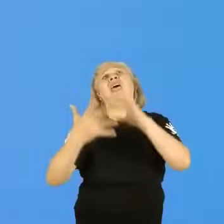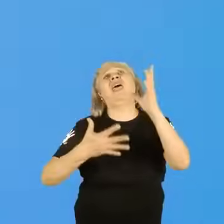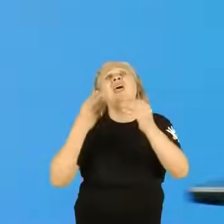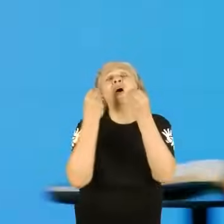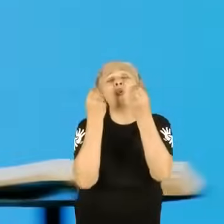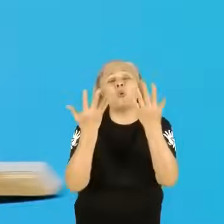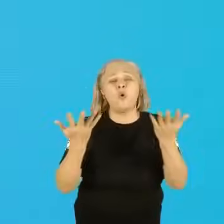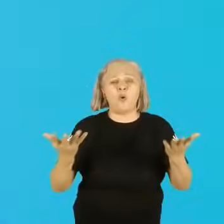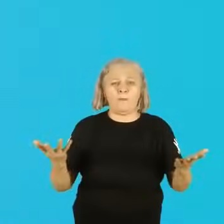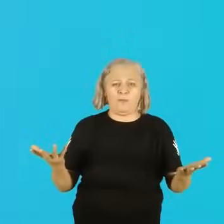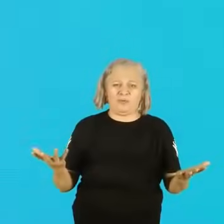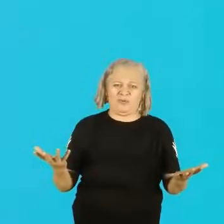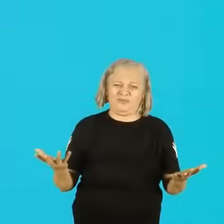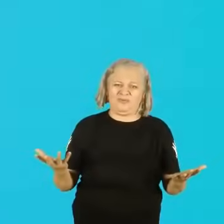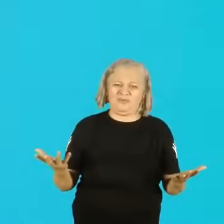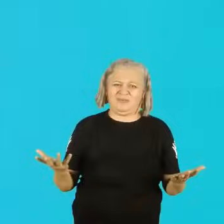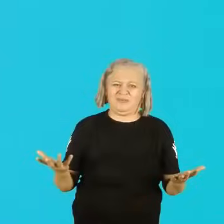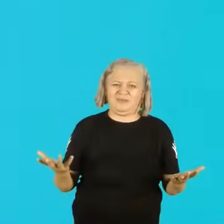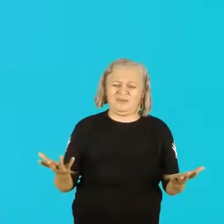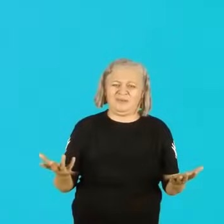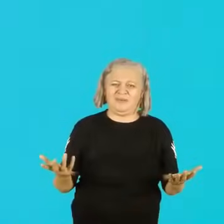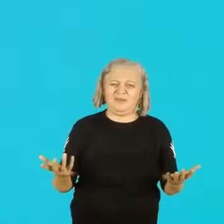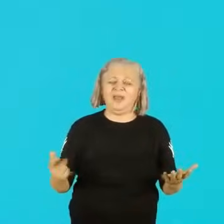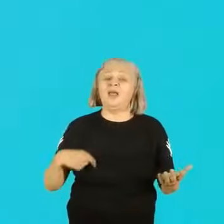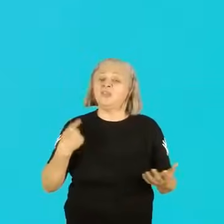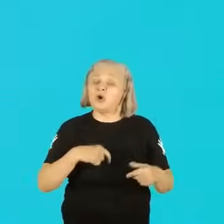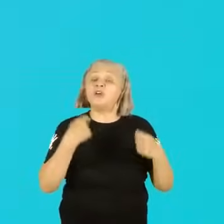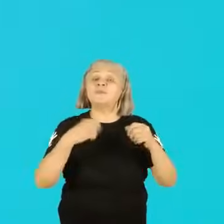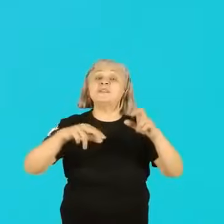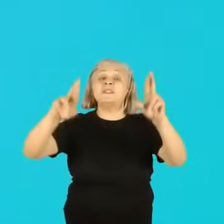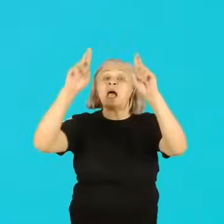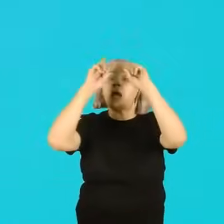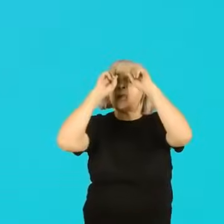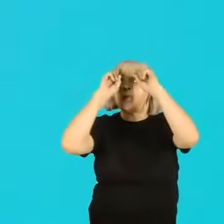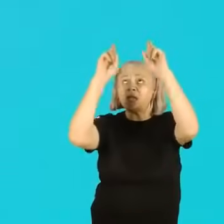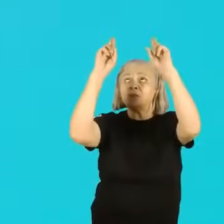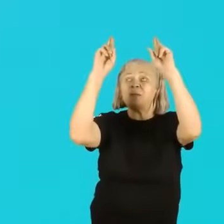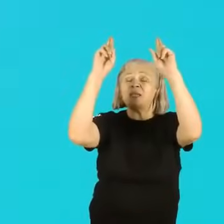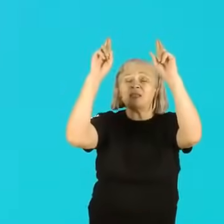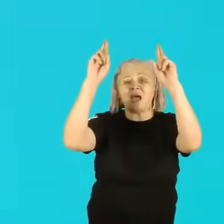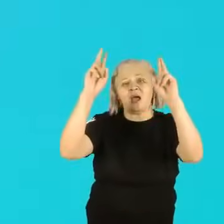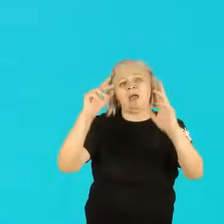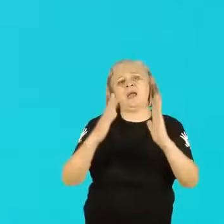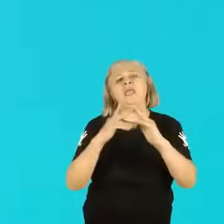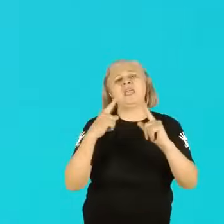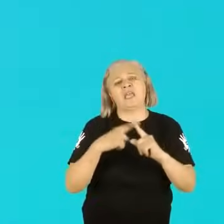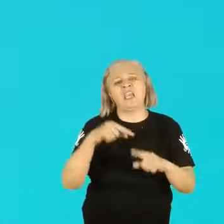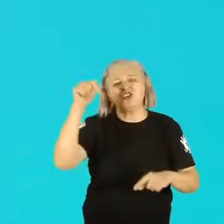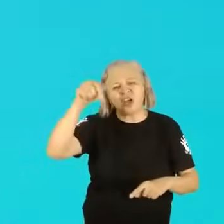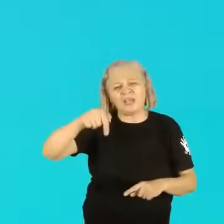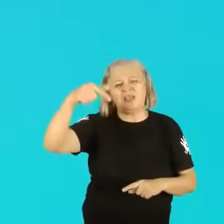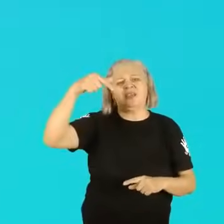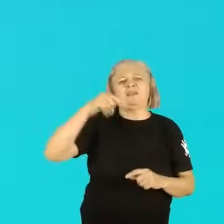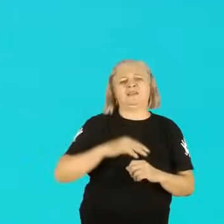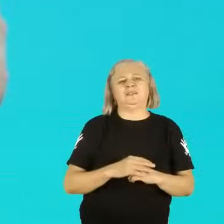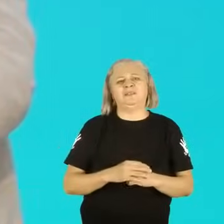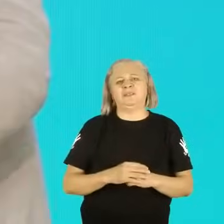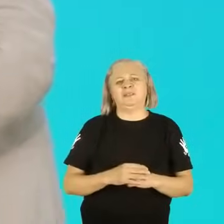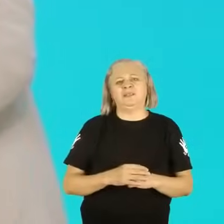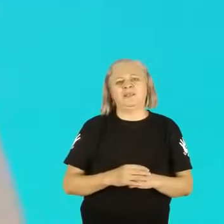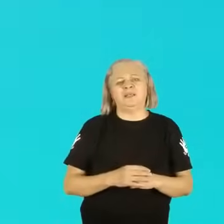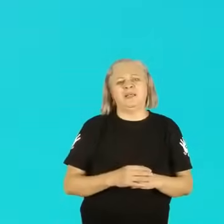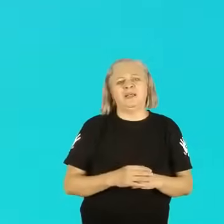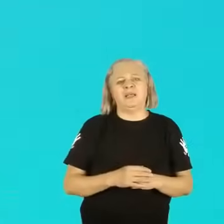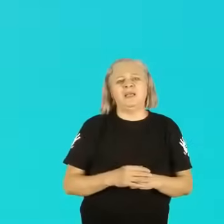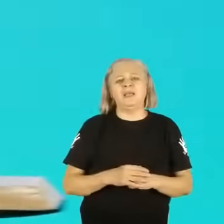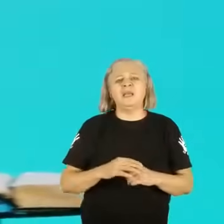Uma das coisas que eu tenho aprendido a respeitar cada vez mais a respeito dessa igreja, desse ministério e da pessoa do vosso